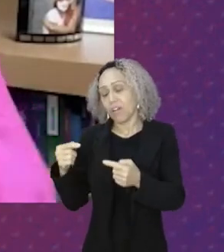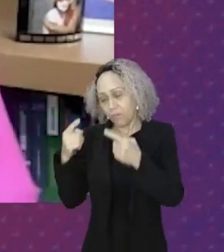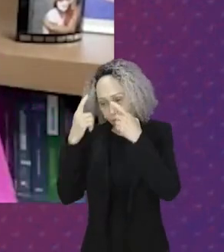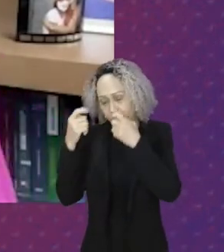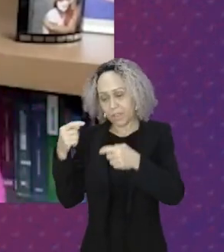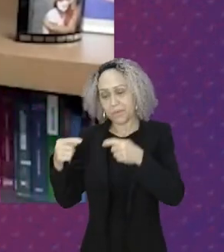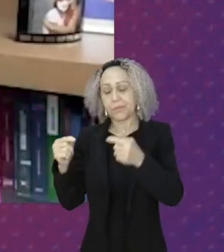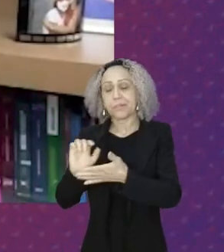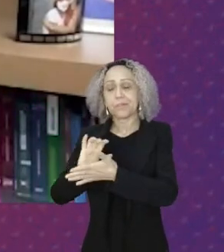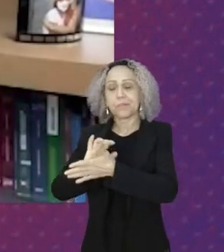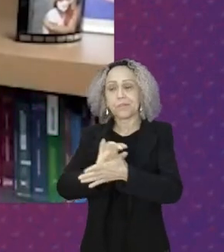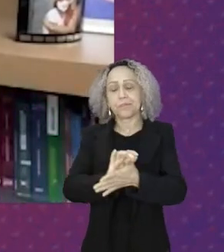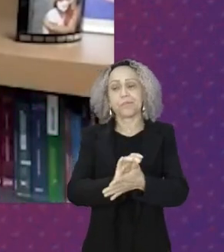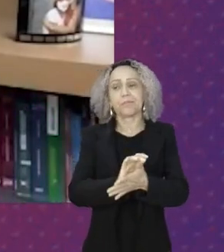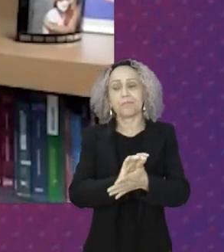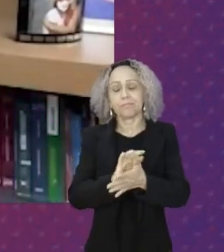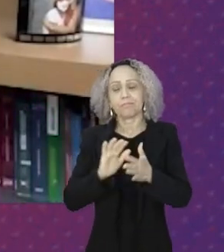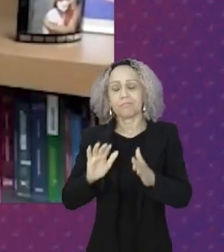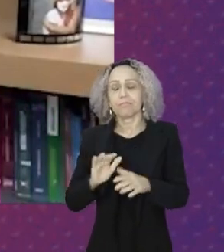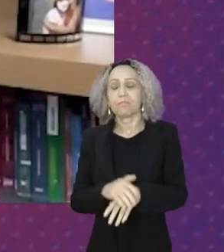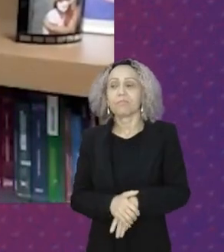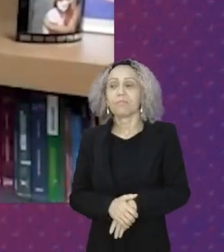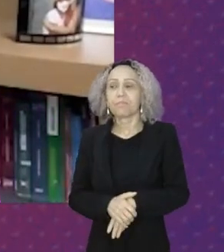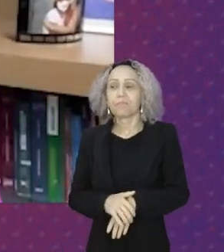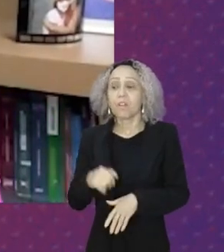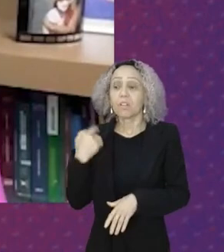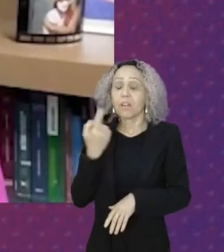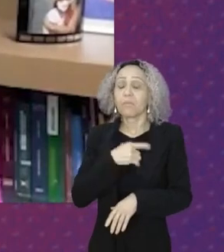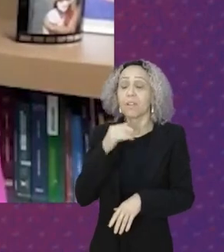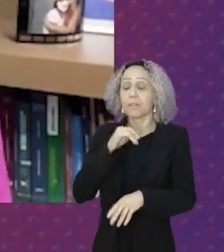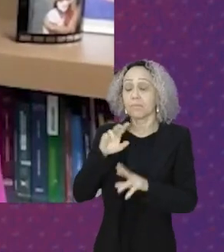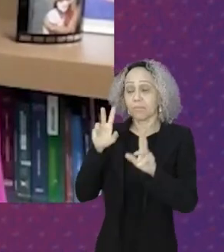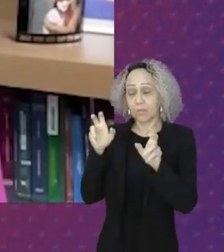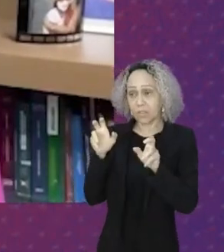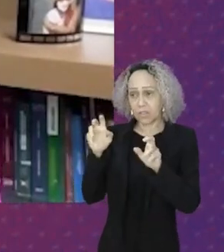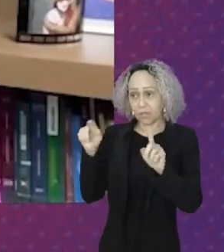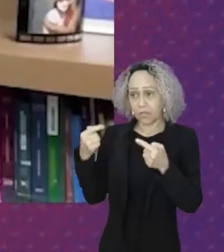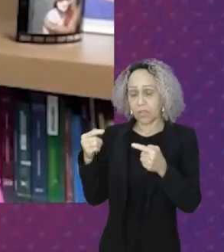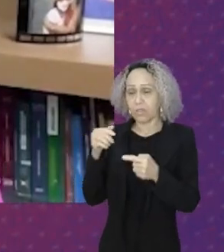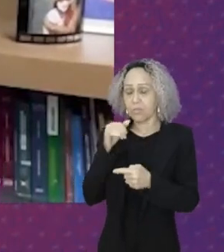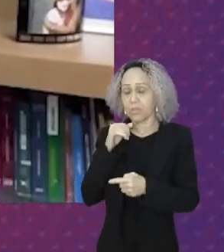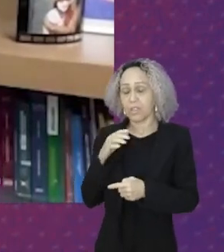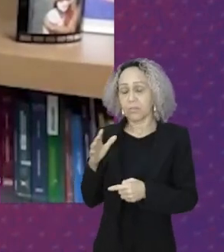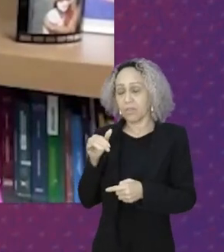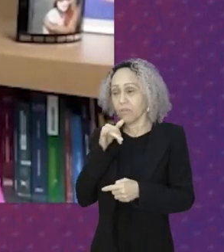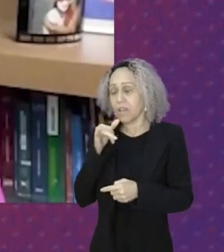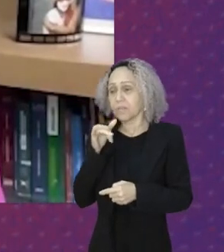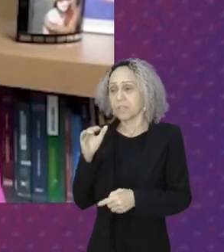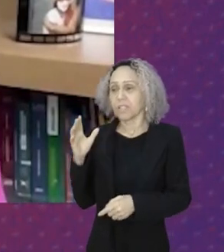nós estamos falando disso, de uma mulher que foi brutalmente, né,